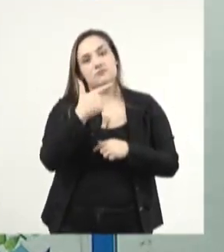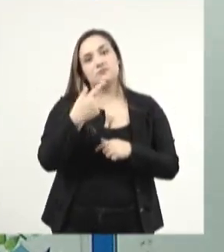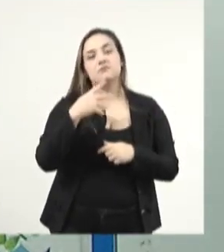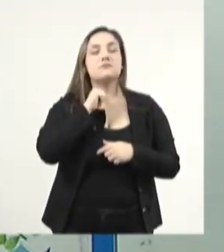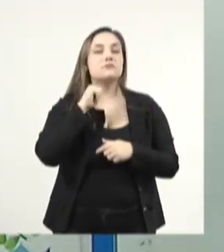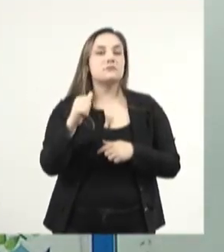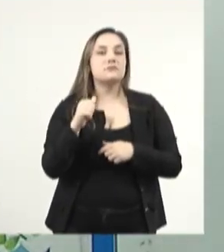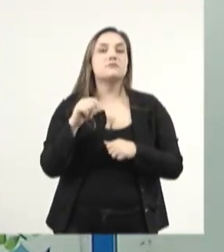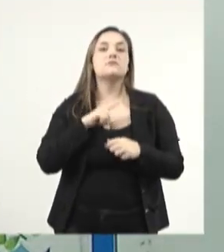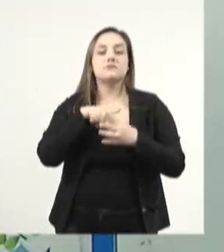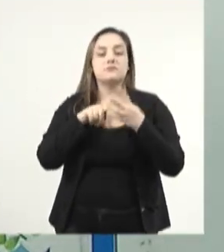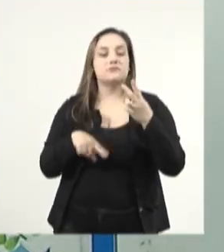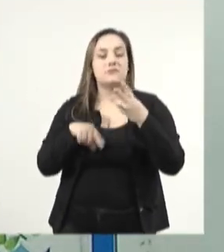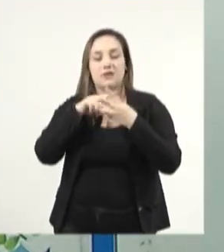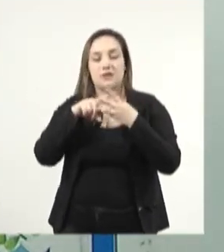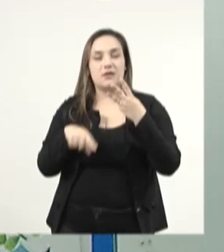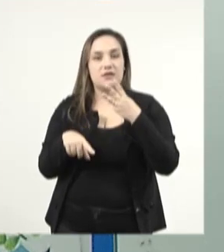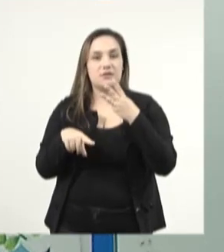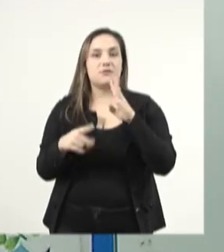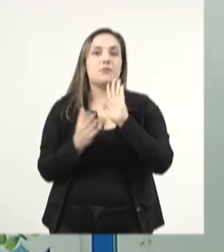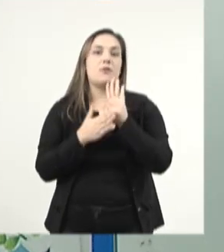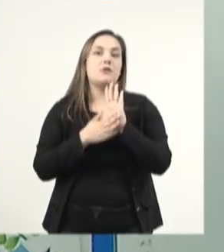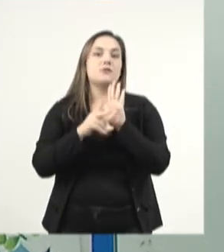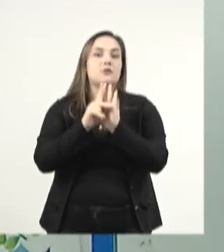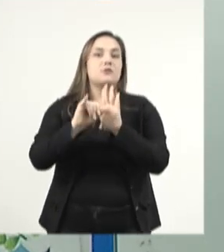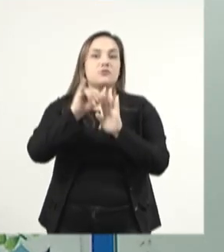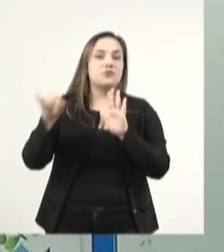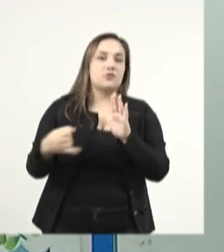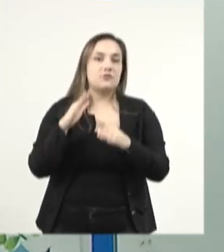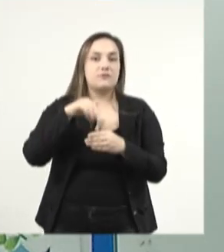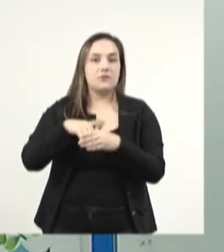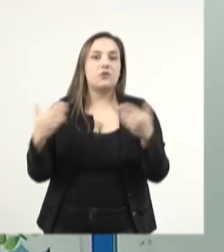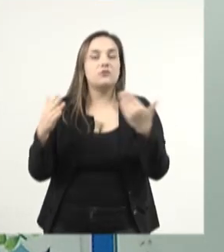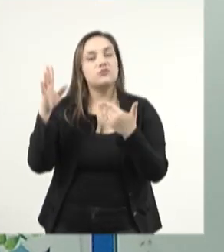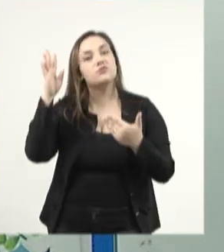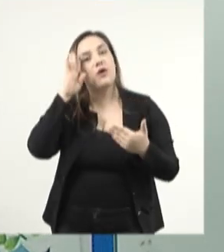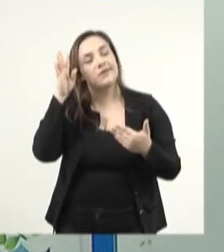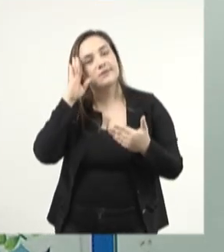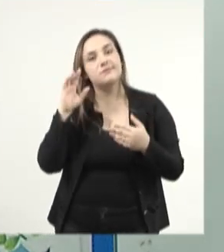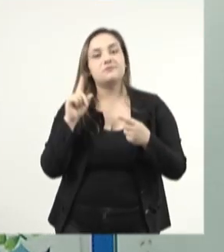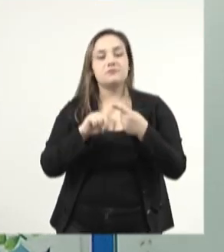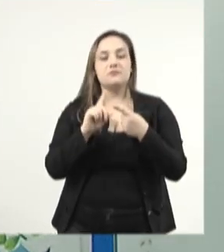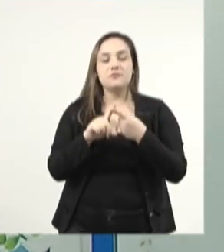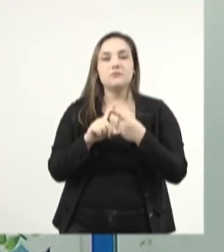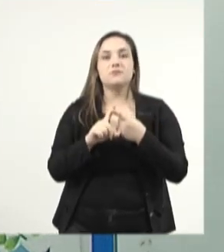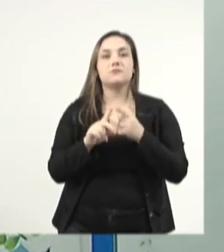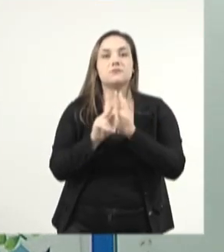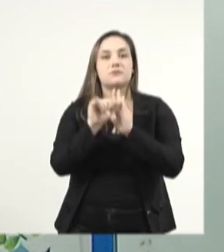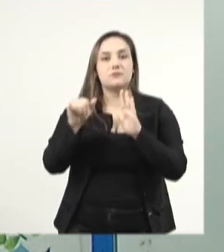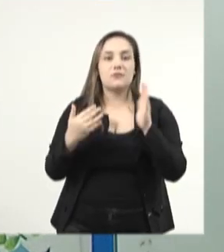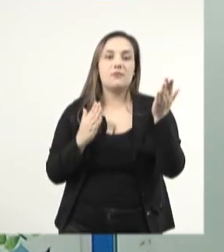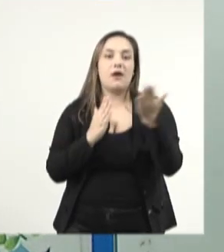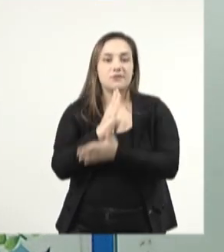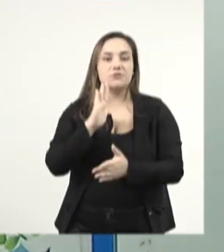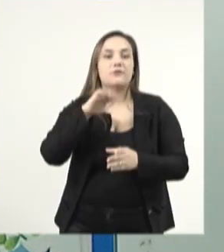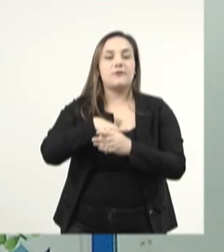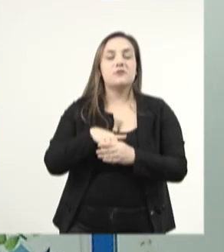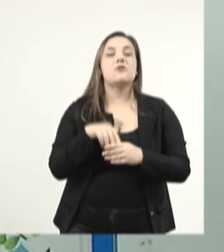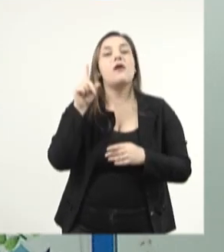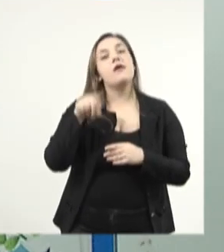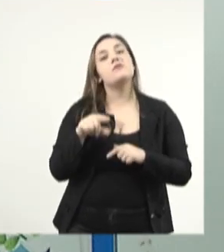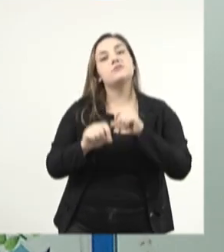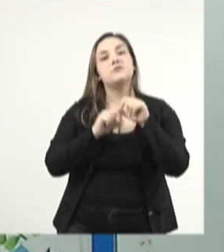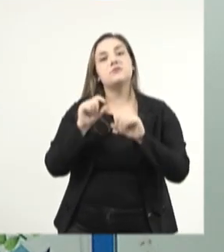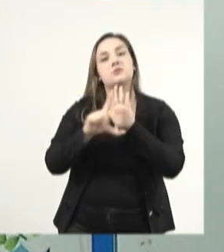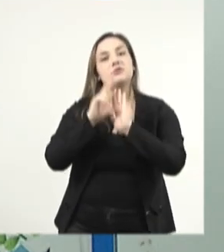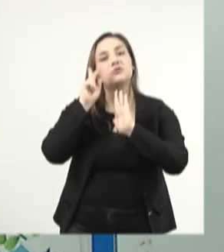24 de abril. 3 matérias estavam pautadas para a sessão dessa quarta-feira. O primeiro projeto votado e aprovado pelos parlamentares é o